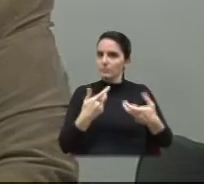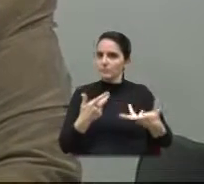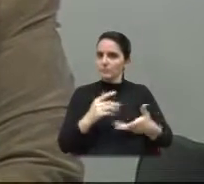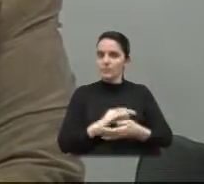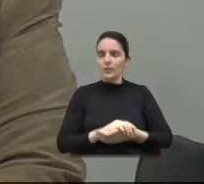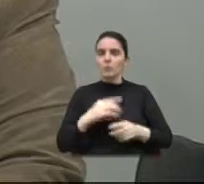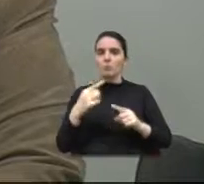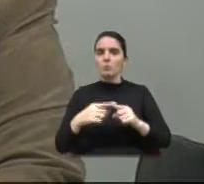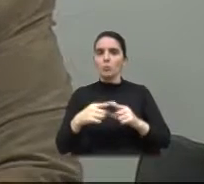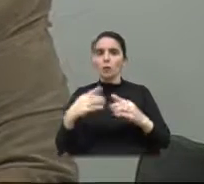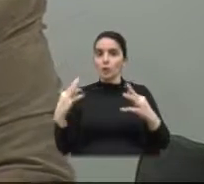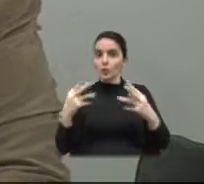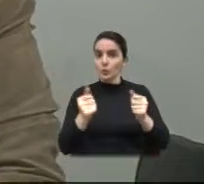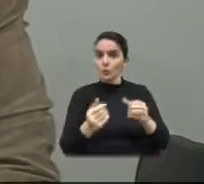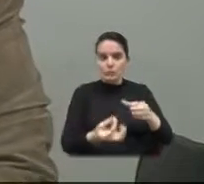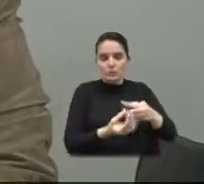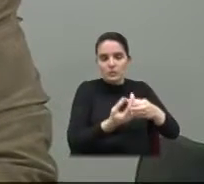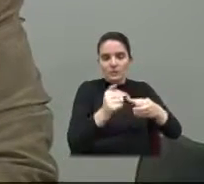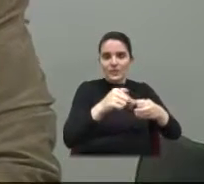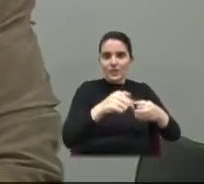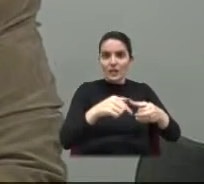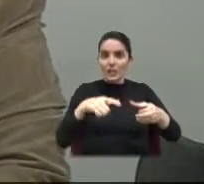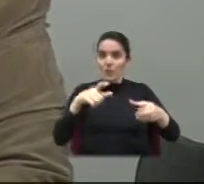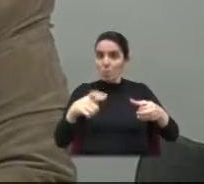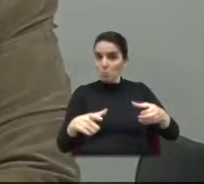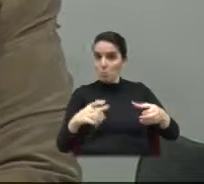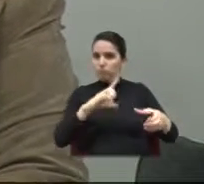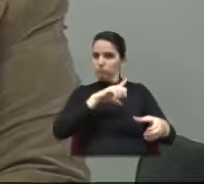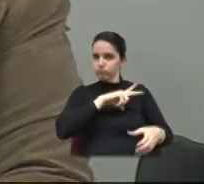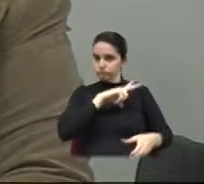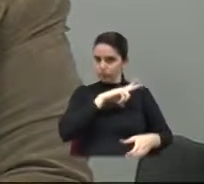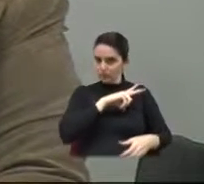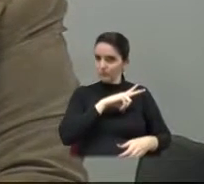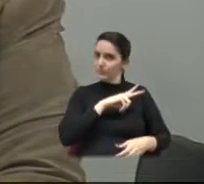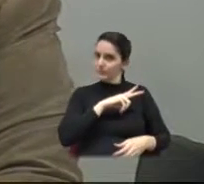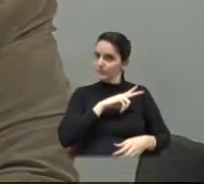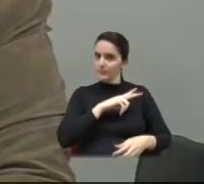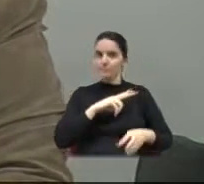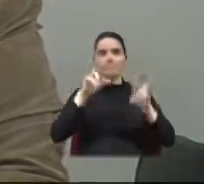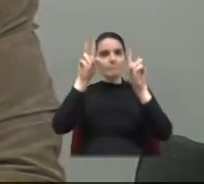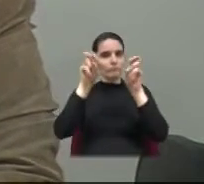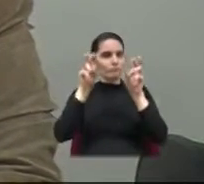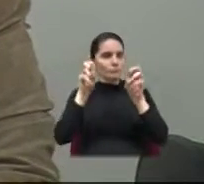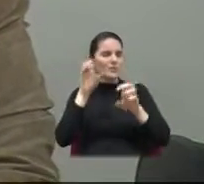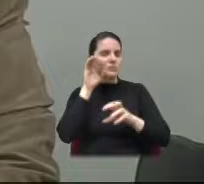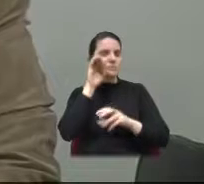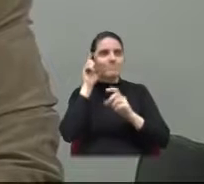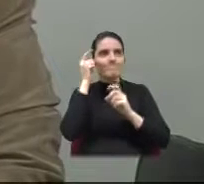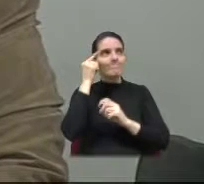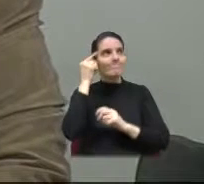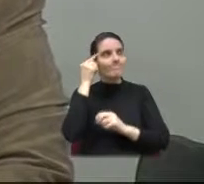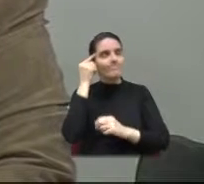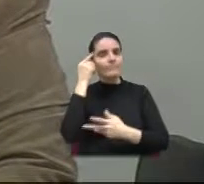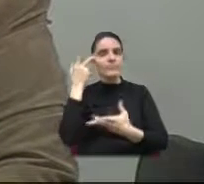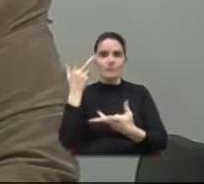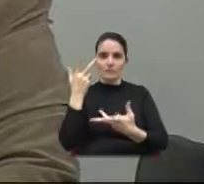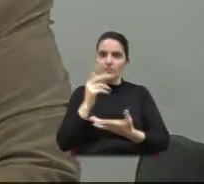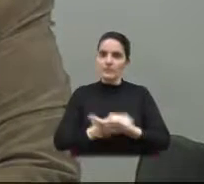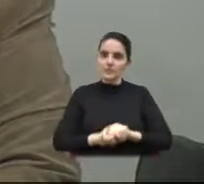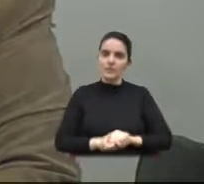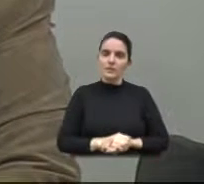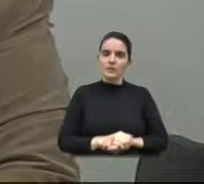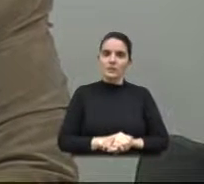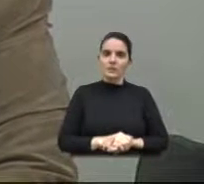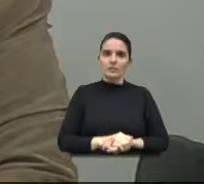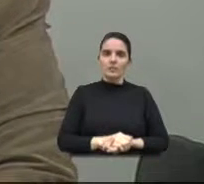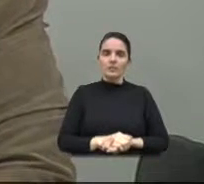todas elas, em lugares particulares. Então, eu realmente, é um assunto que eu venho pensando ultimamente. Nós estamos